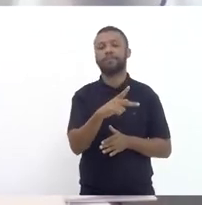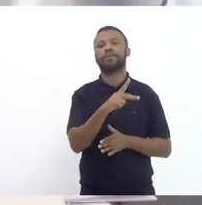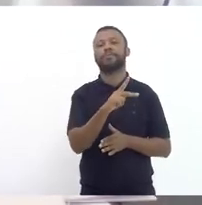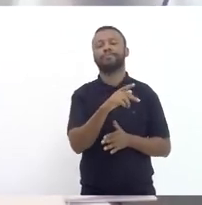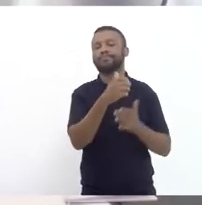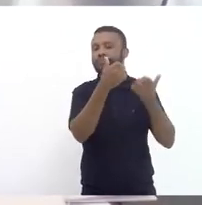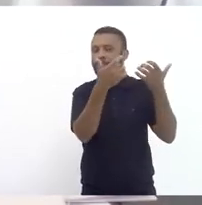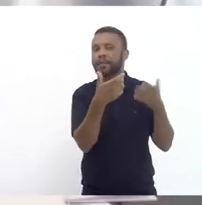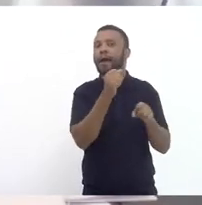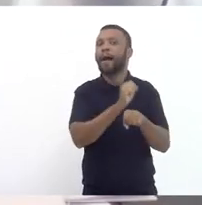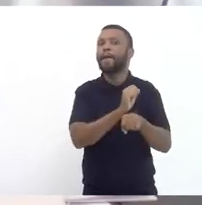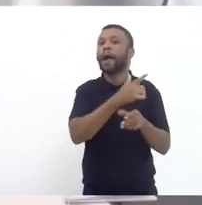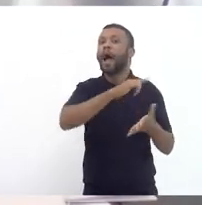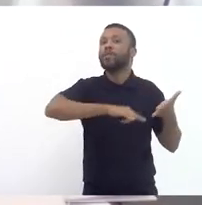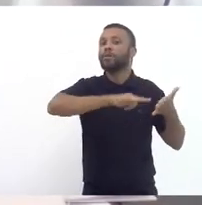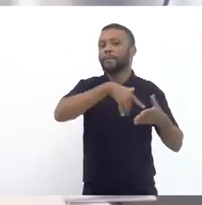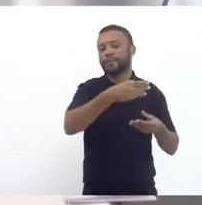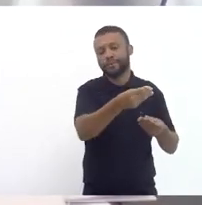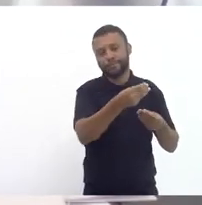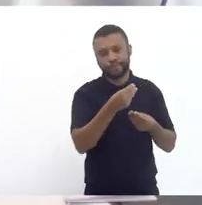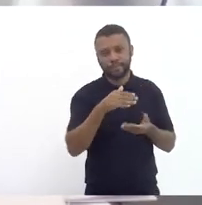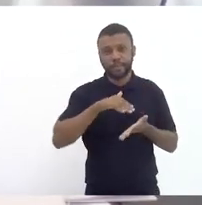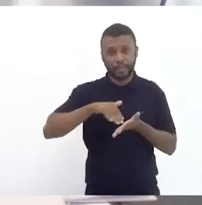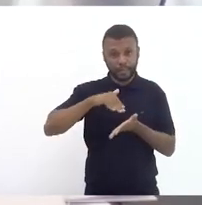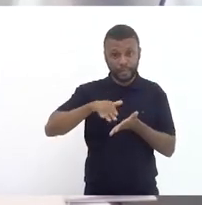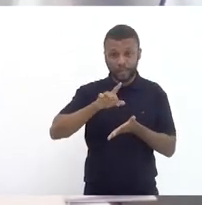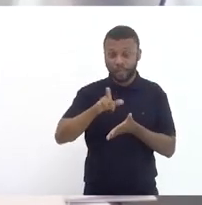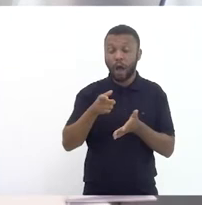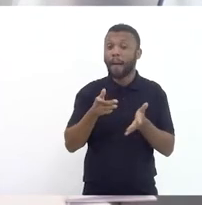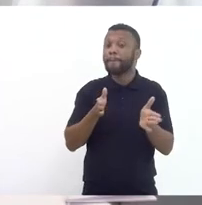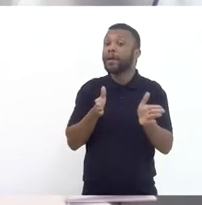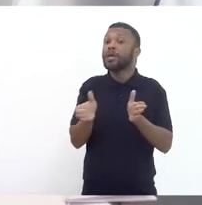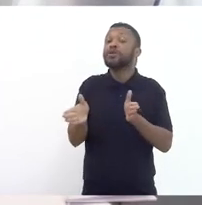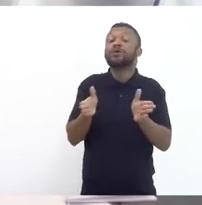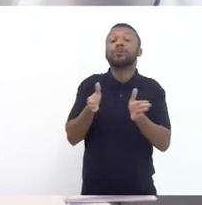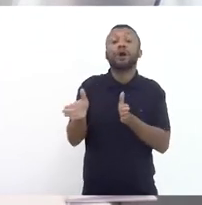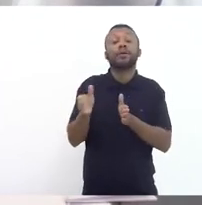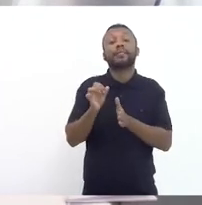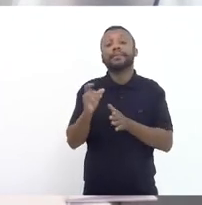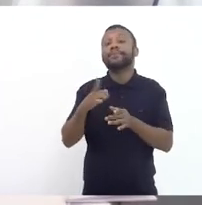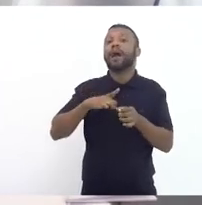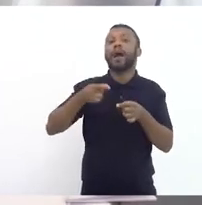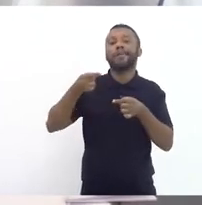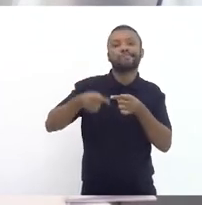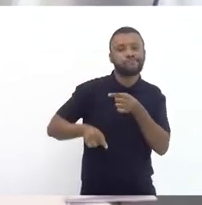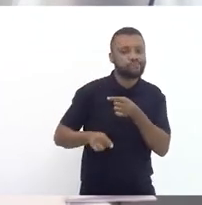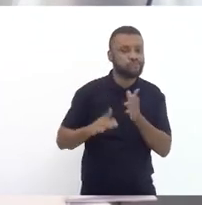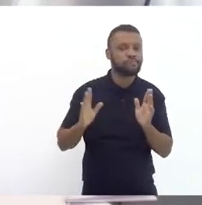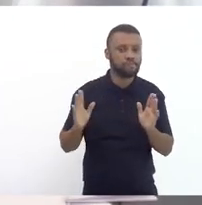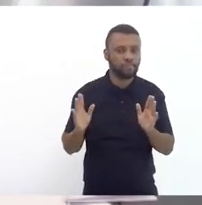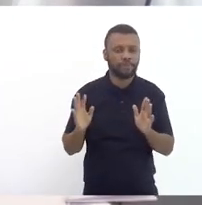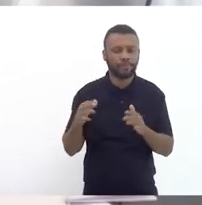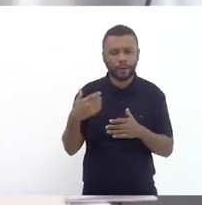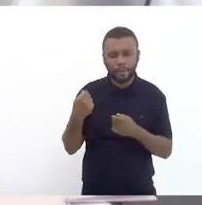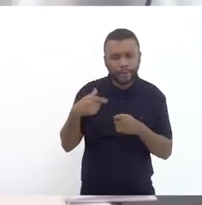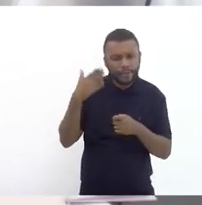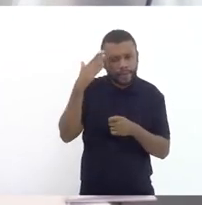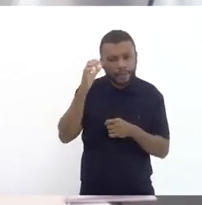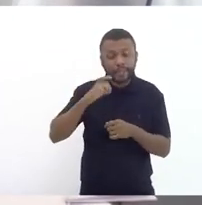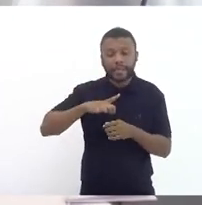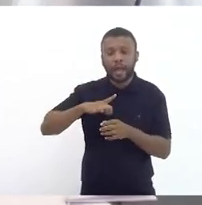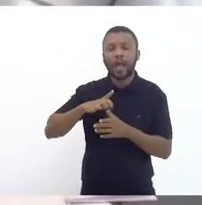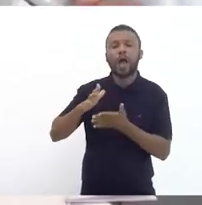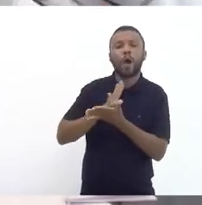a documentação da Cetrans, porque eles só fazem a mediação no caso de divergência. Então, eu queria saber se a Cetrans já tem uma auditagem desse